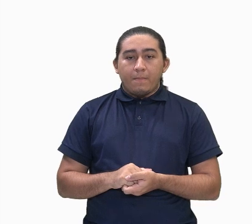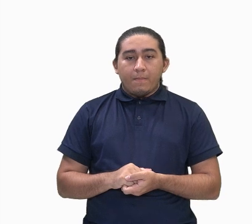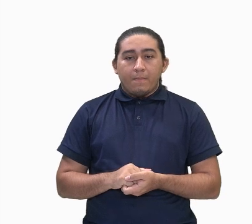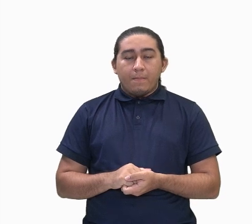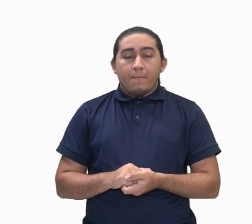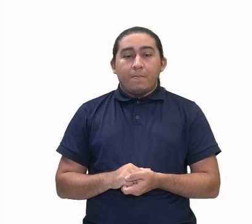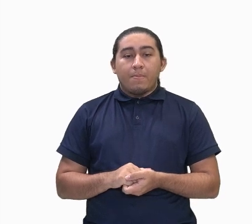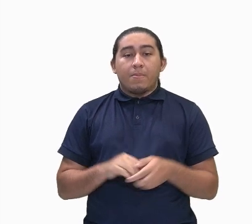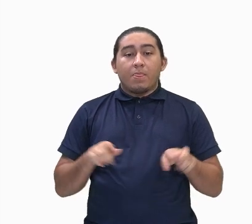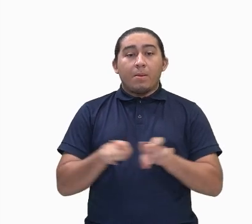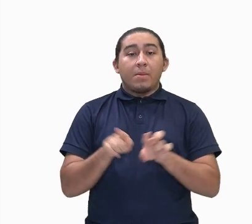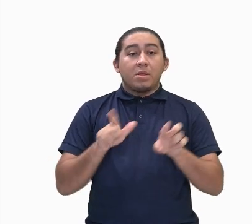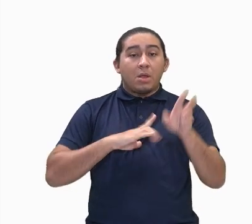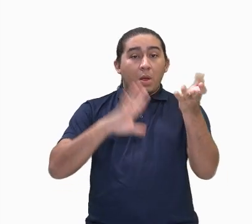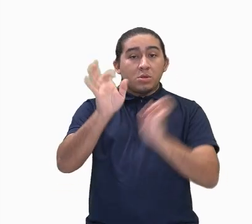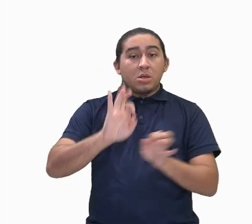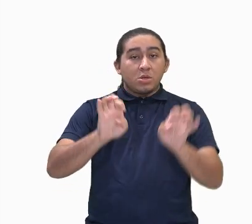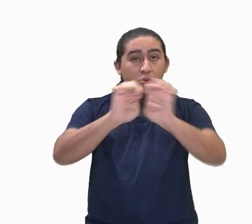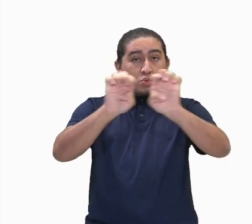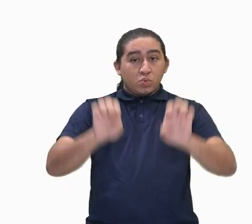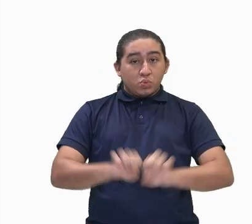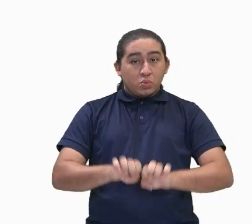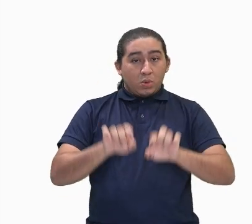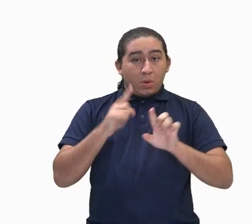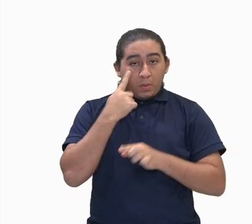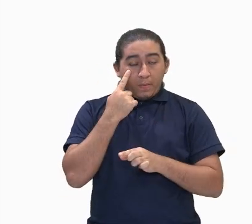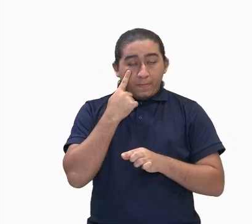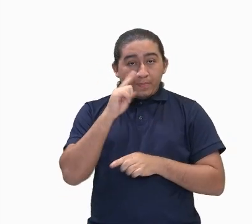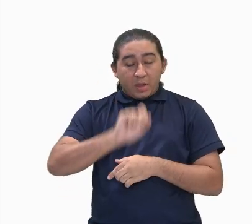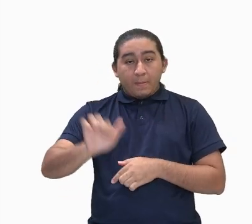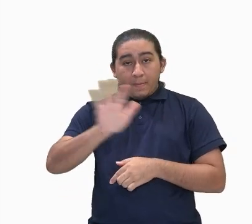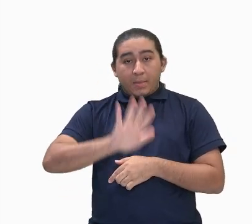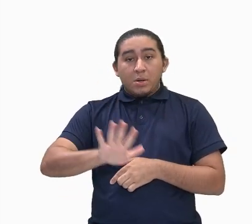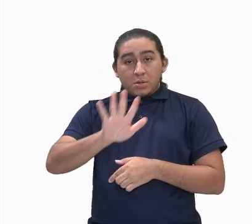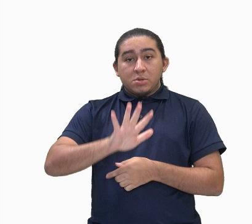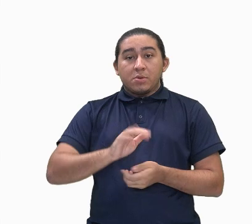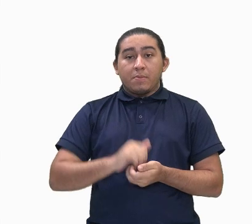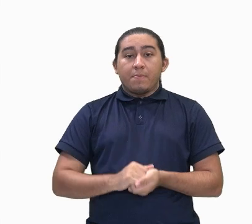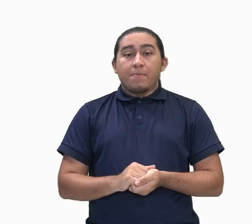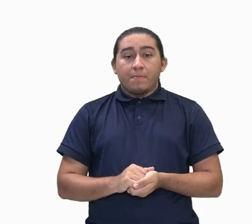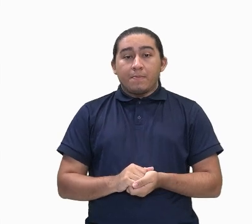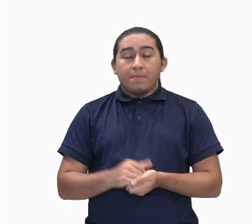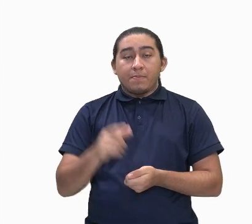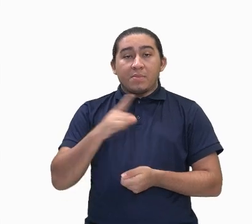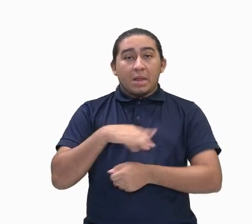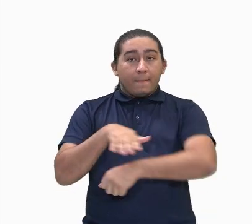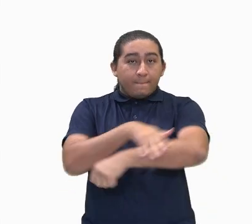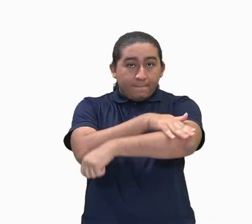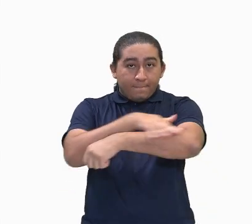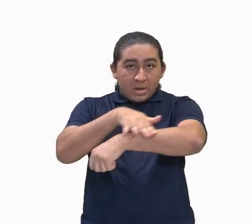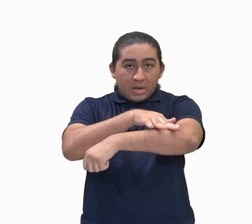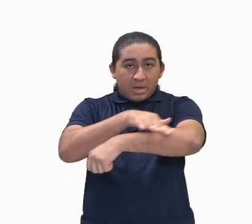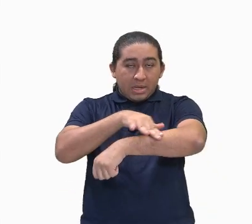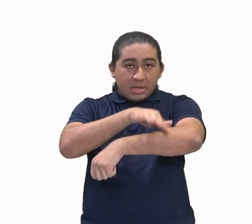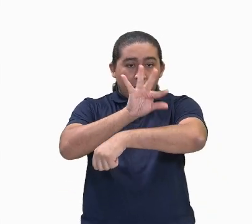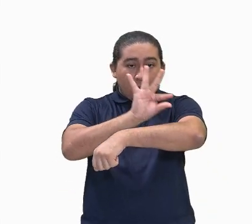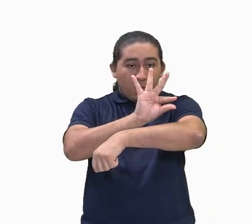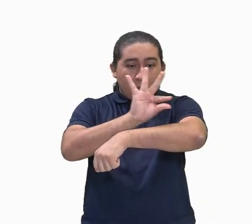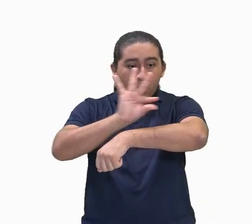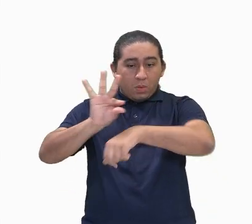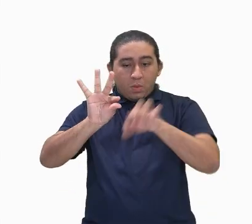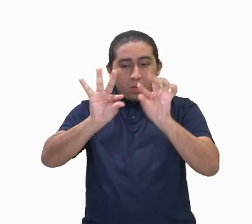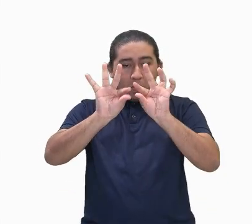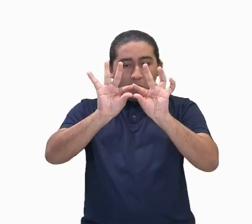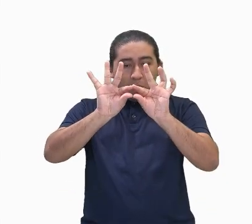epitelial. Então, olha aí, você consegue observar nessa imagem um recorte do tecido epitelial para a gente observar, né, como ele